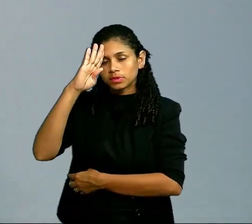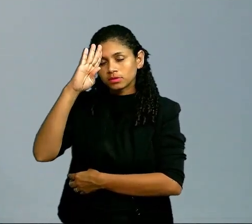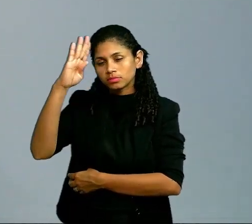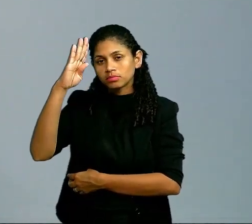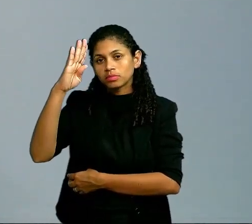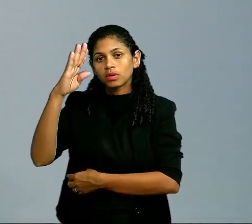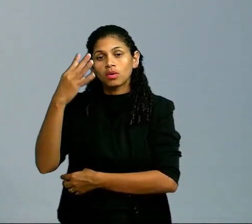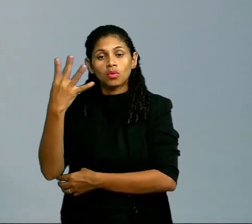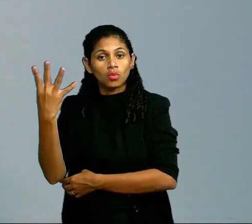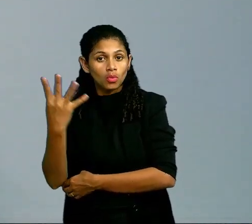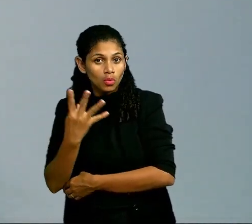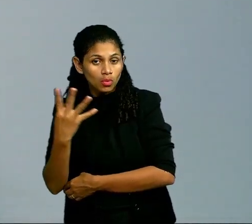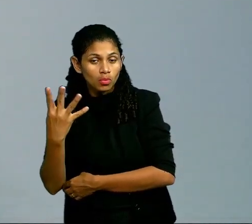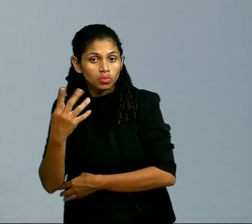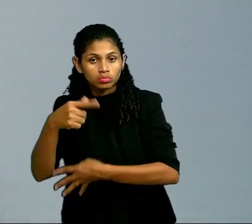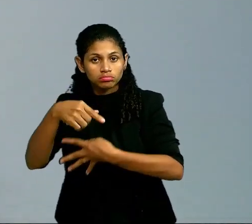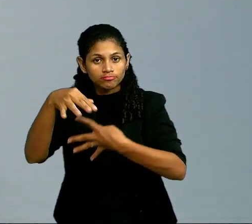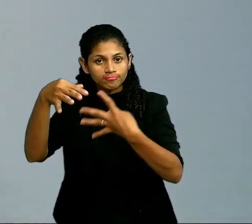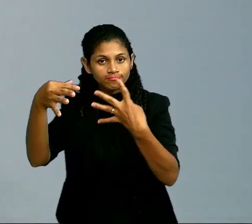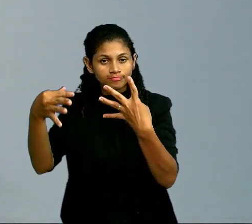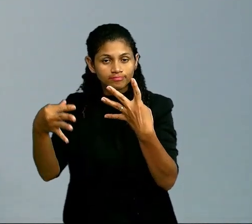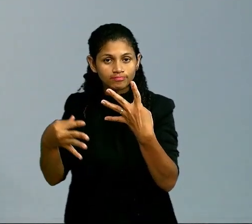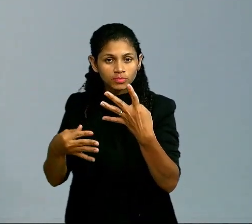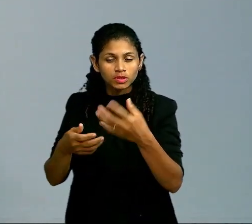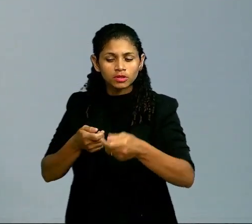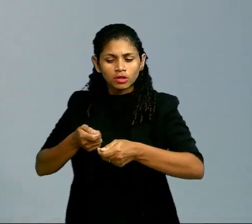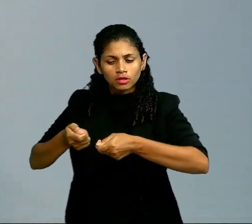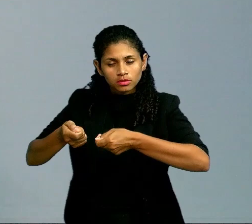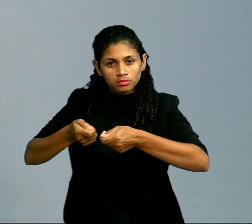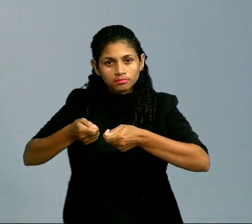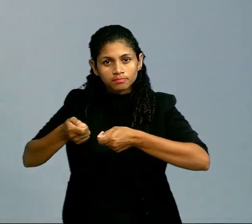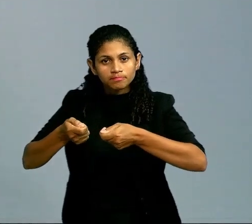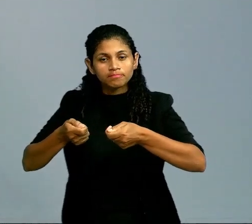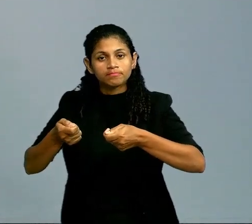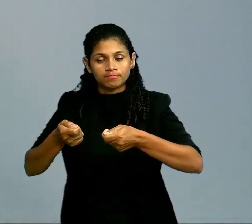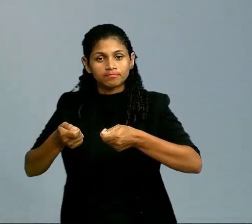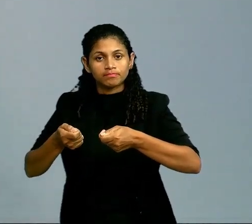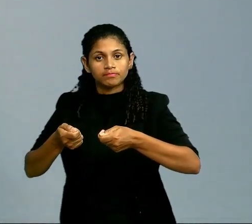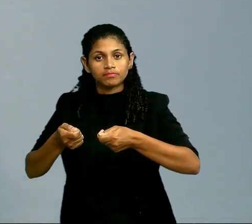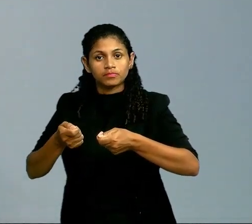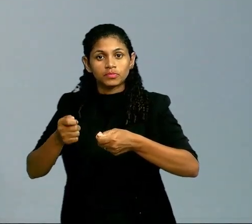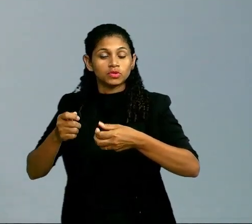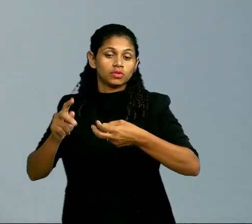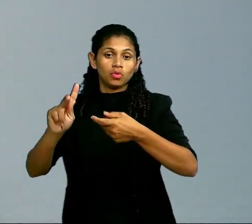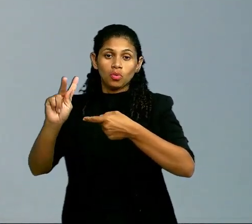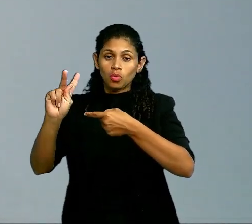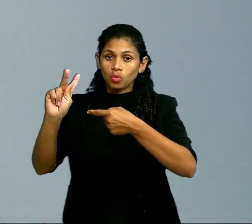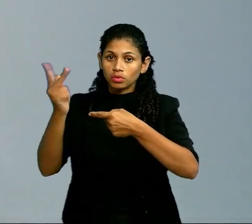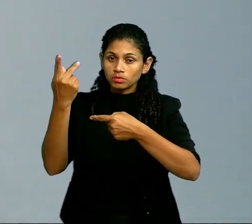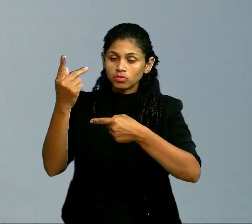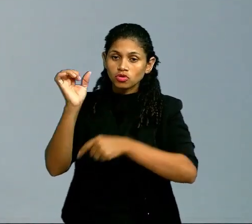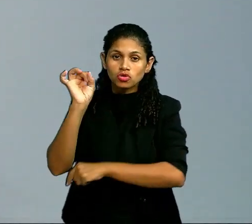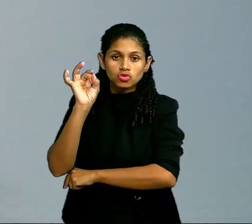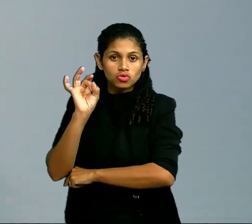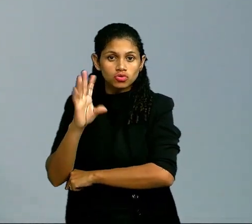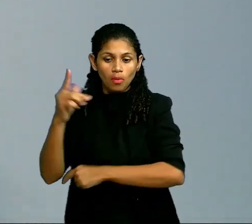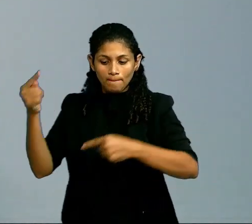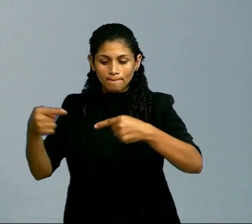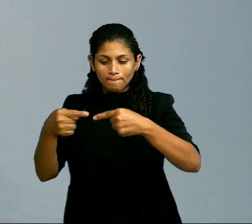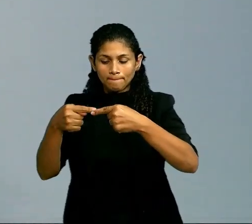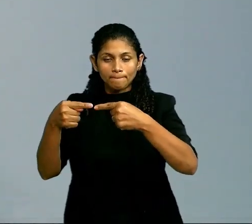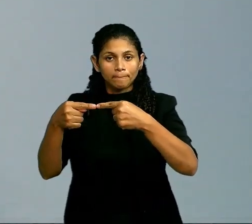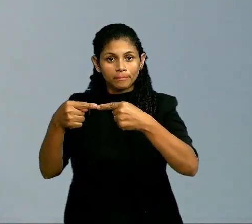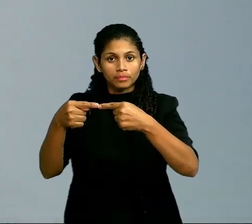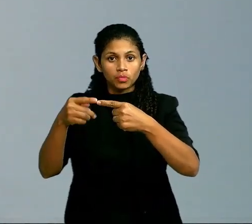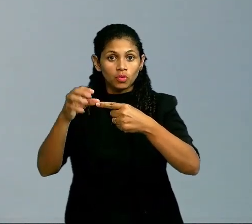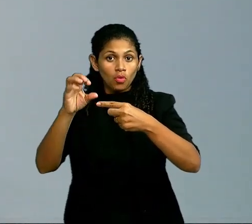toda a química orgânica. Então, nós precisamos compreender um pouco dessas valências. Então, o hidrogênio só vai fazer uma ligação, o oxigênio vai fazer